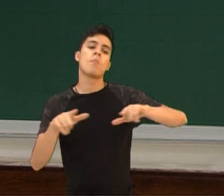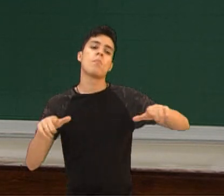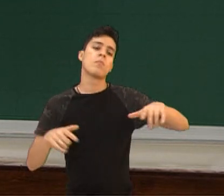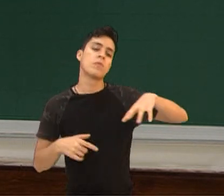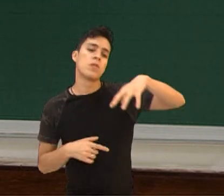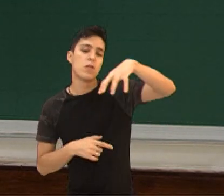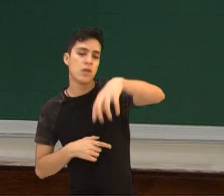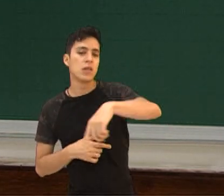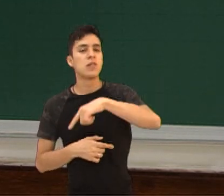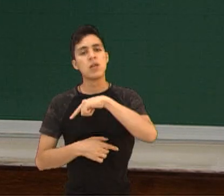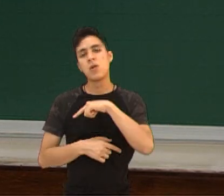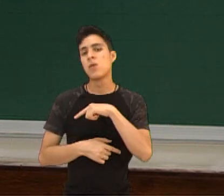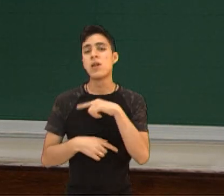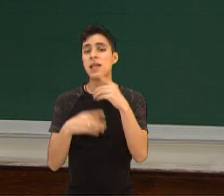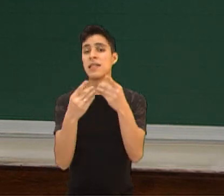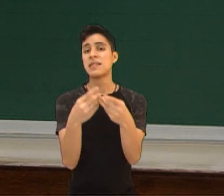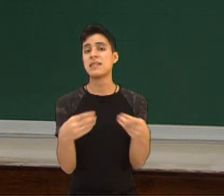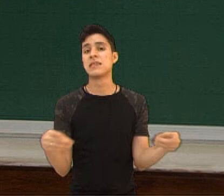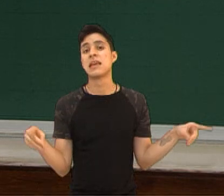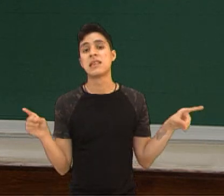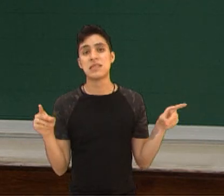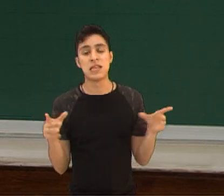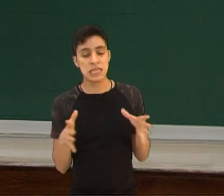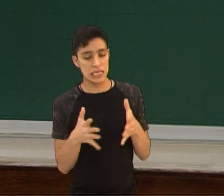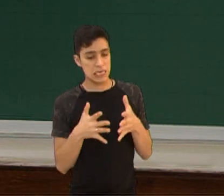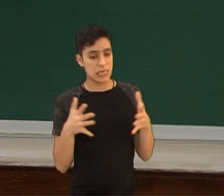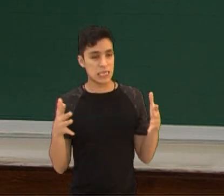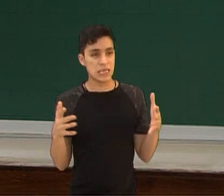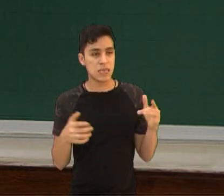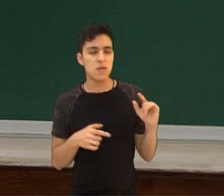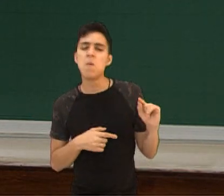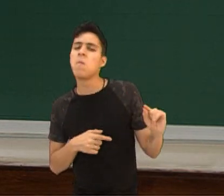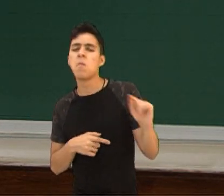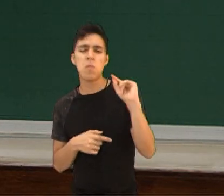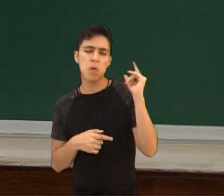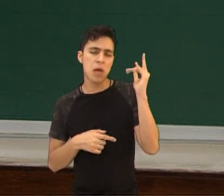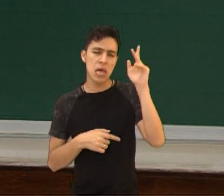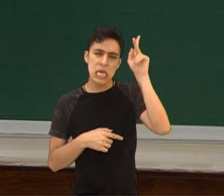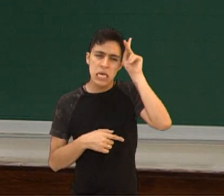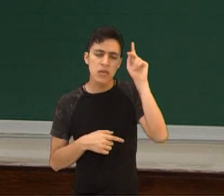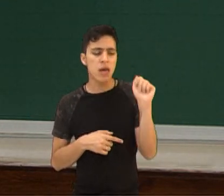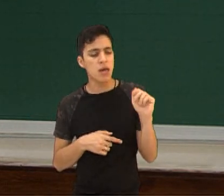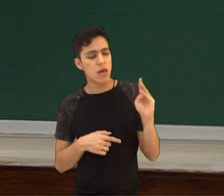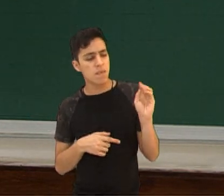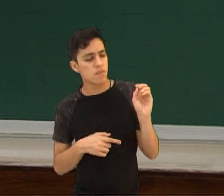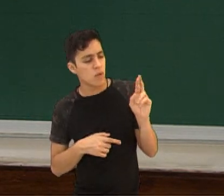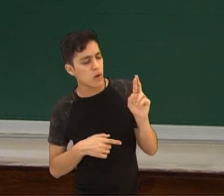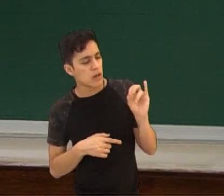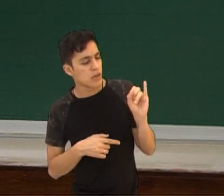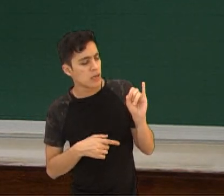demográfico, eu tenho um deserto gigantesco. Aqui vivem aborígenes australianos e alguns parques, né,